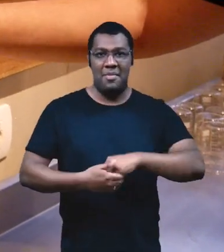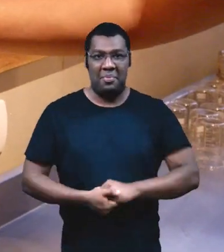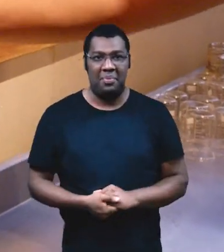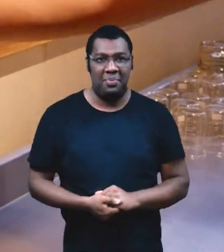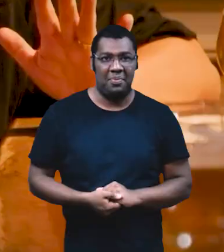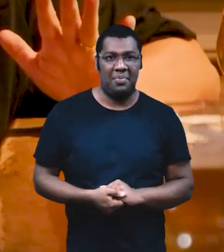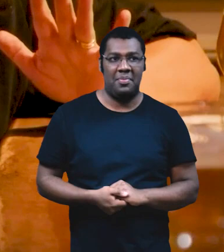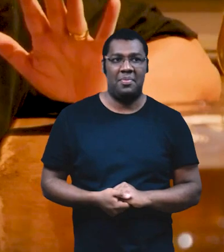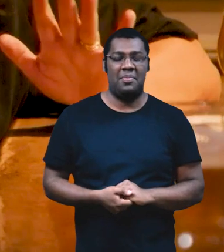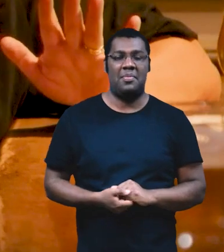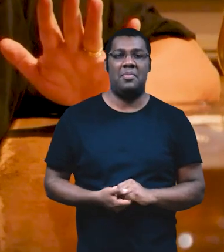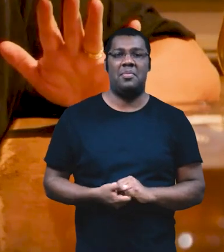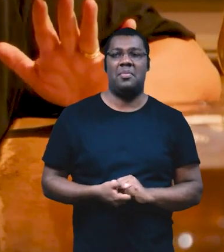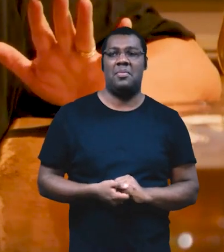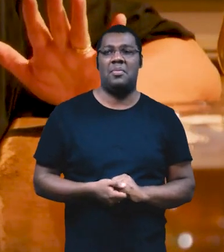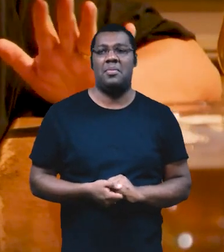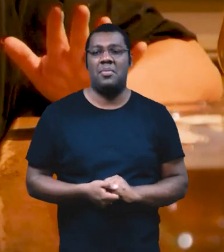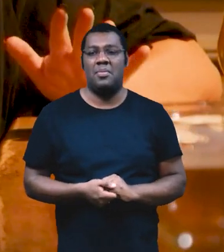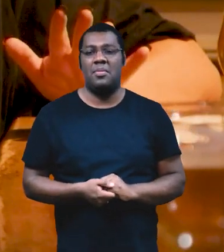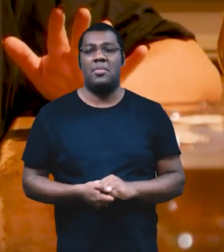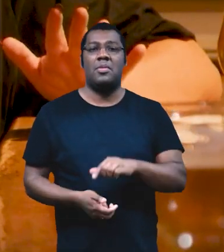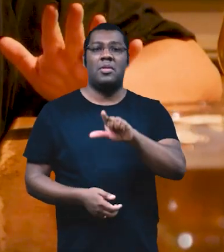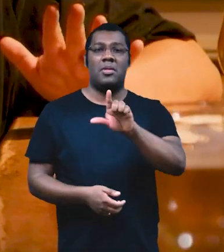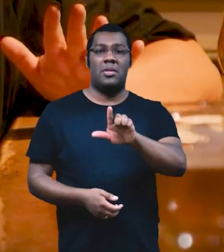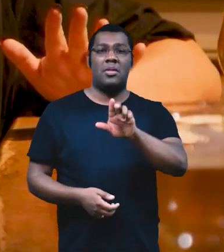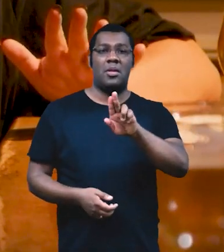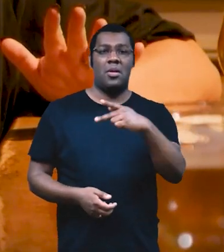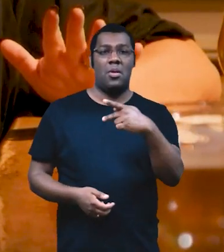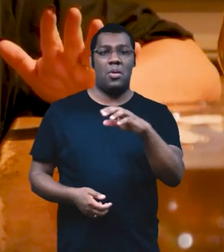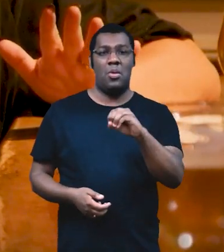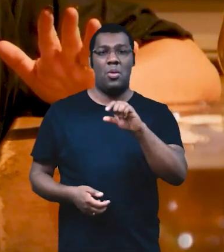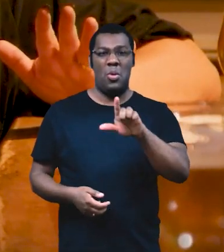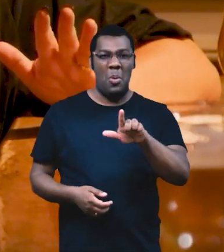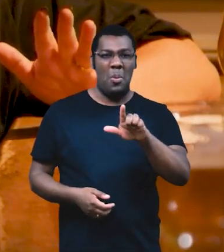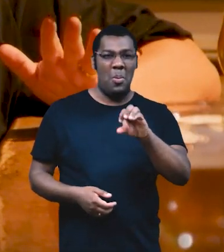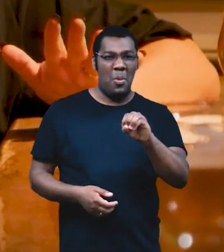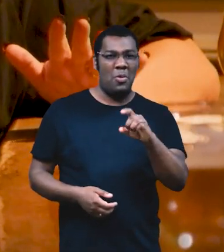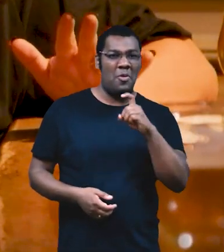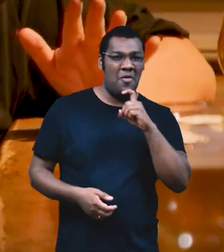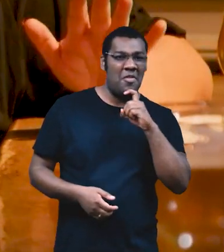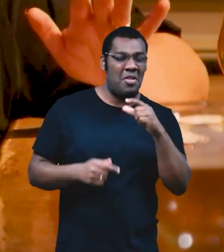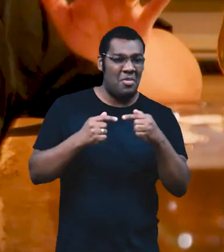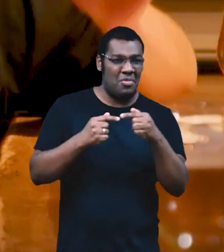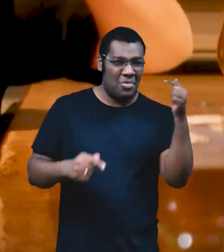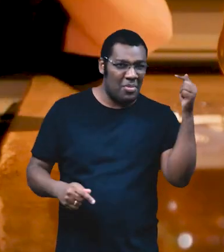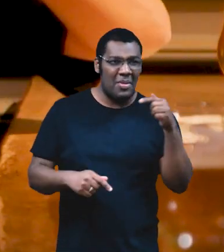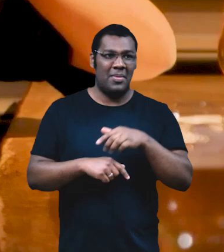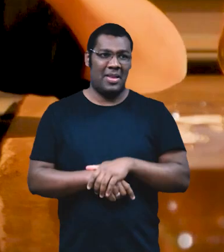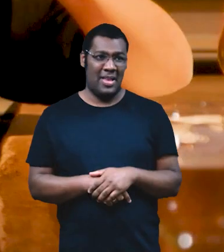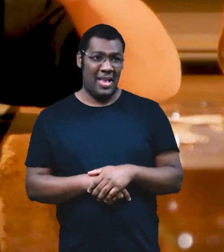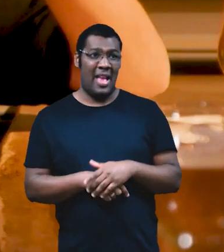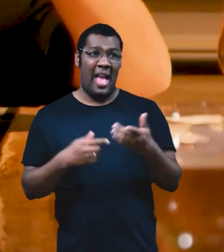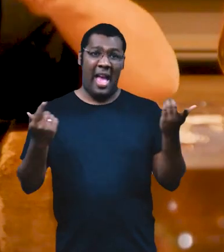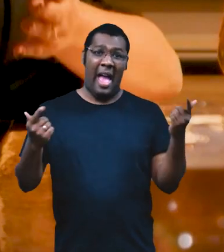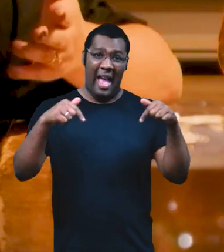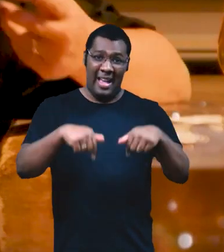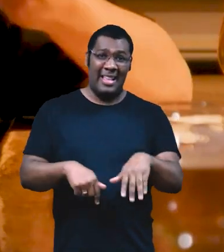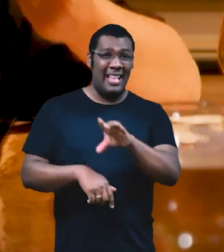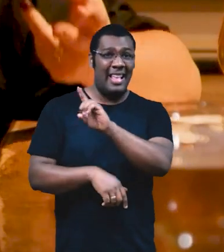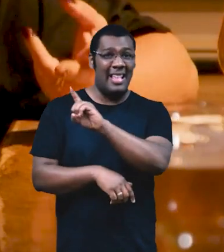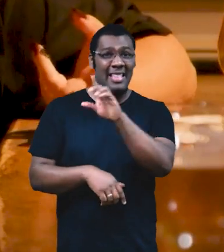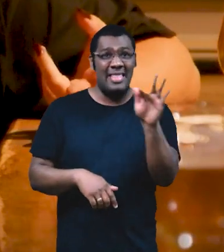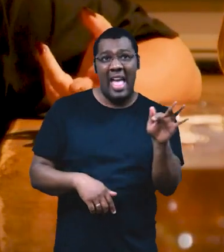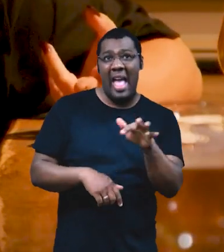Lúpulo não daria sem ser no frio. E aqui no DF a gente não tem uma estação que a gente pode falar assim, nossa, aqui ficaria um ano inteiro frio para a gente ter a